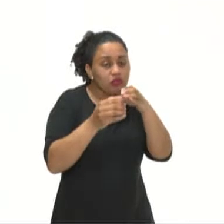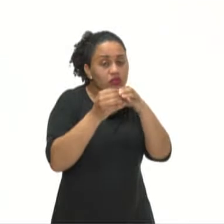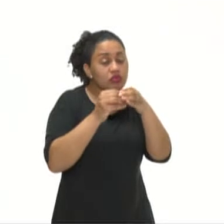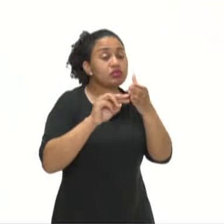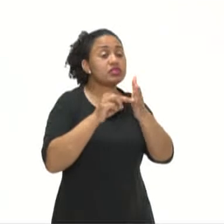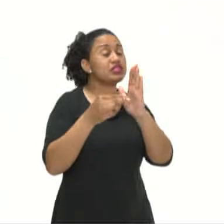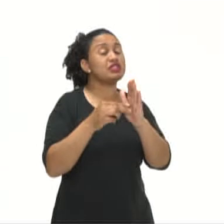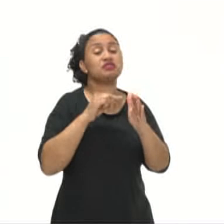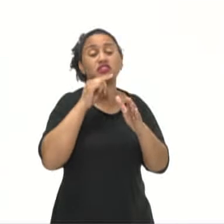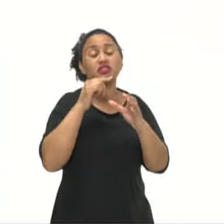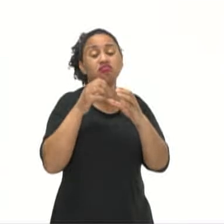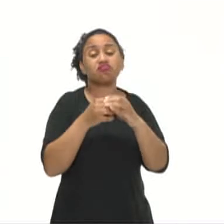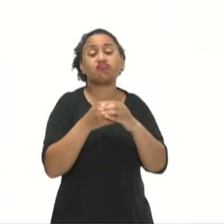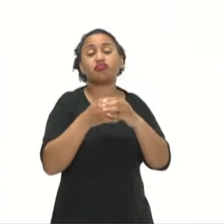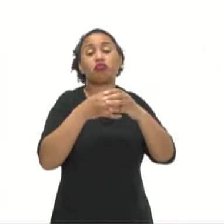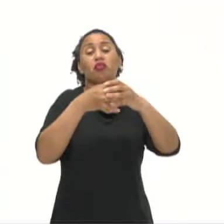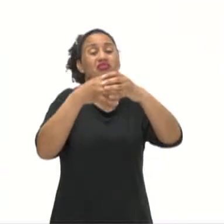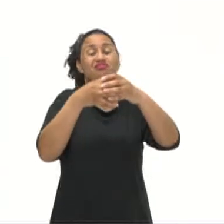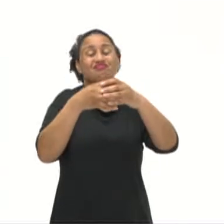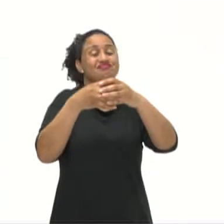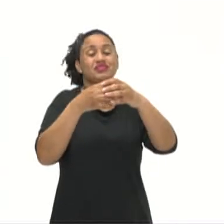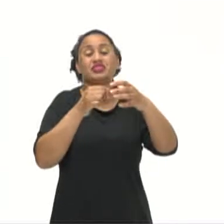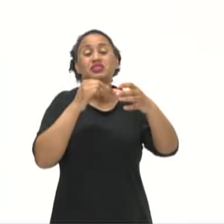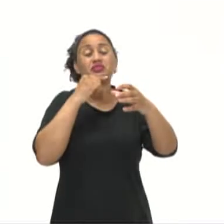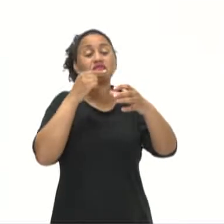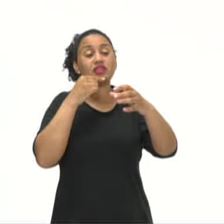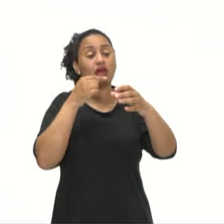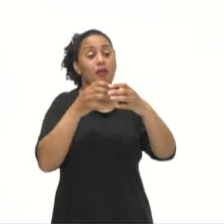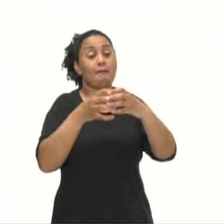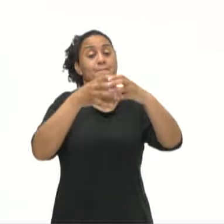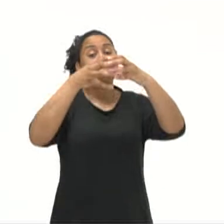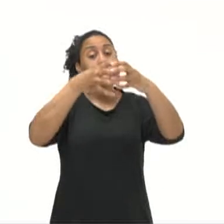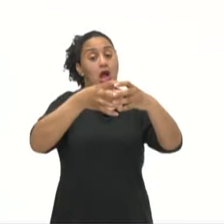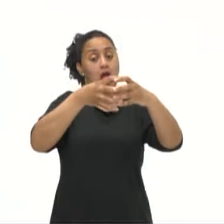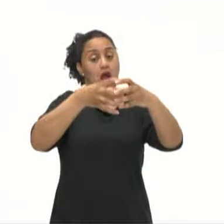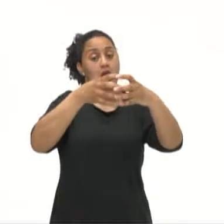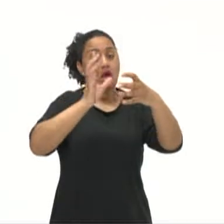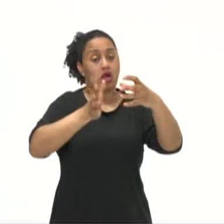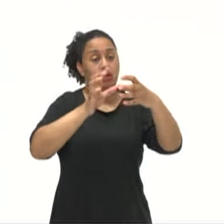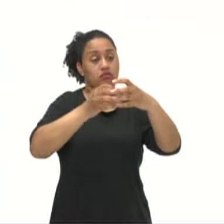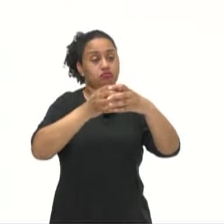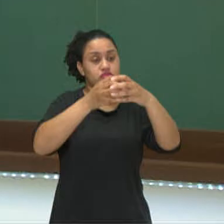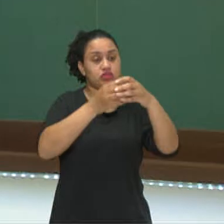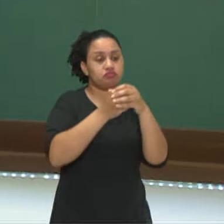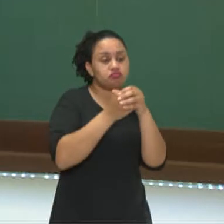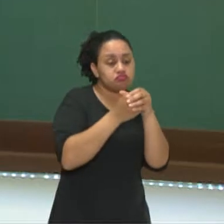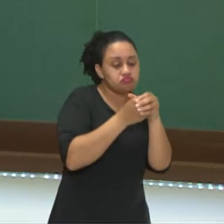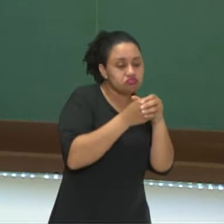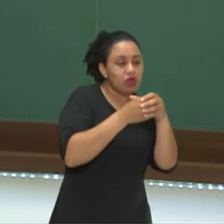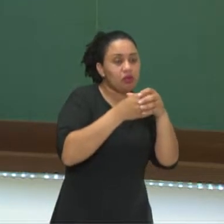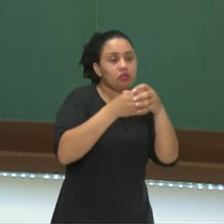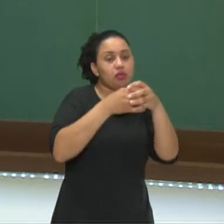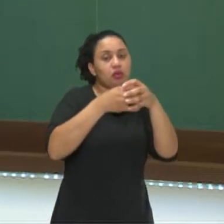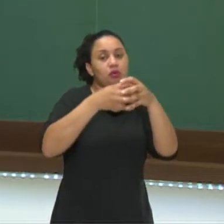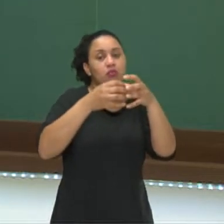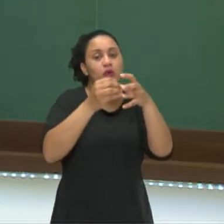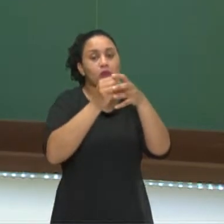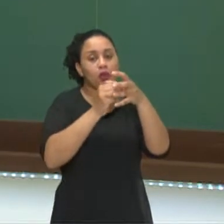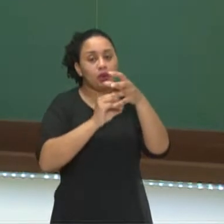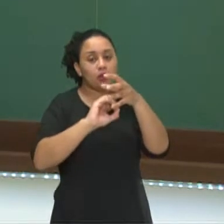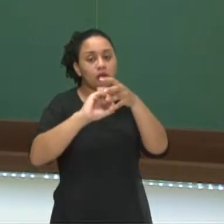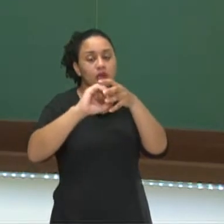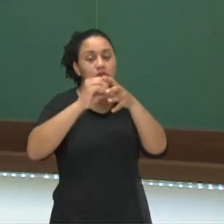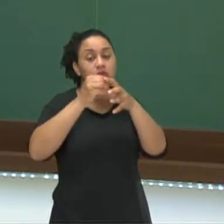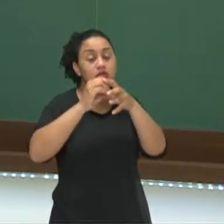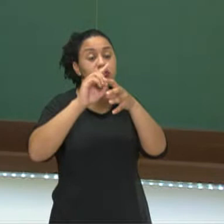que não dá mais para crescer, ela vai ficar daquele tamanho, né? Essa célula inicial do estágio 1, e essas células vão cada